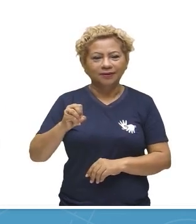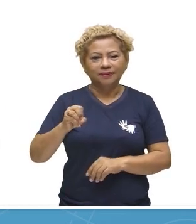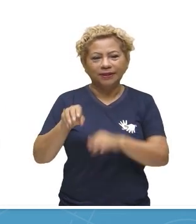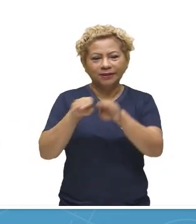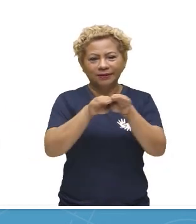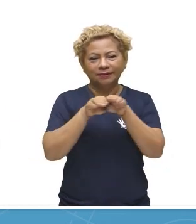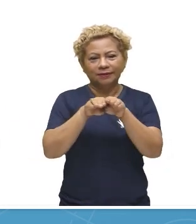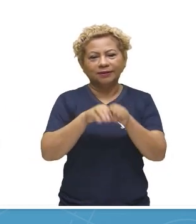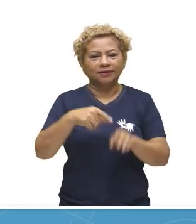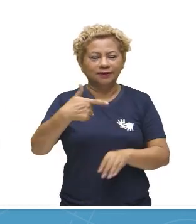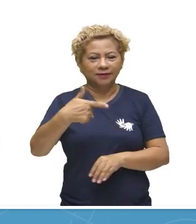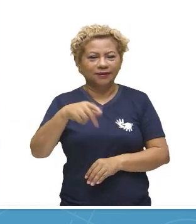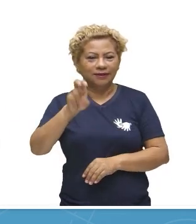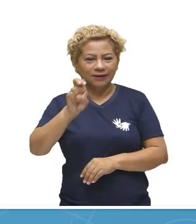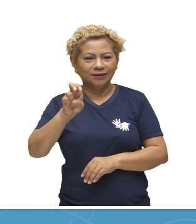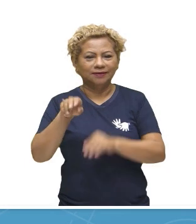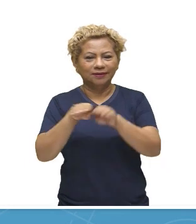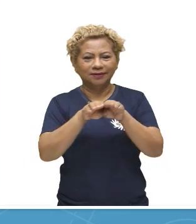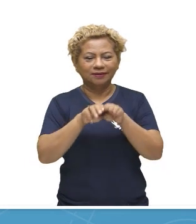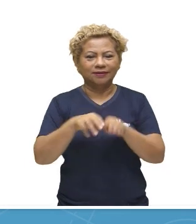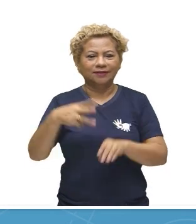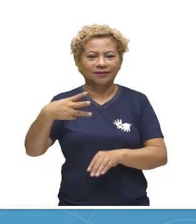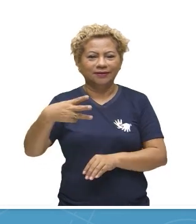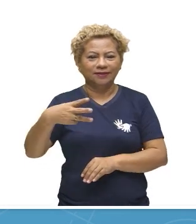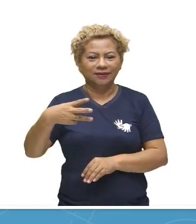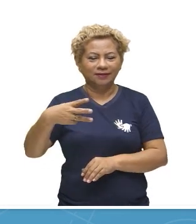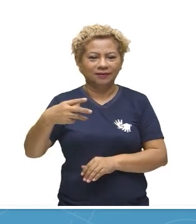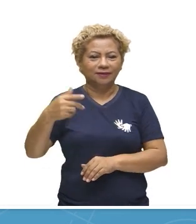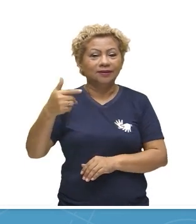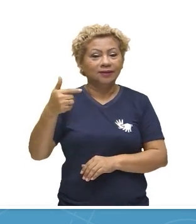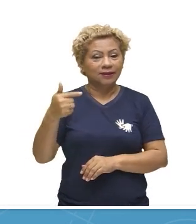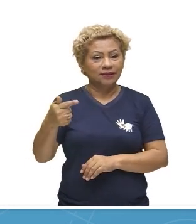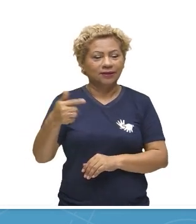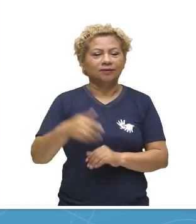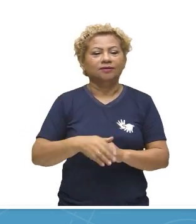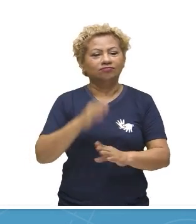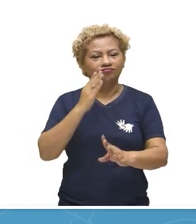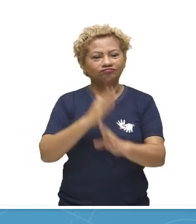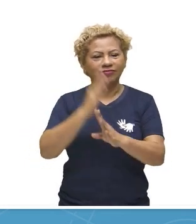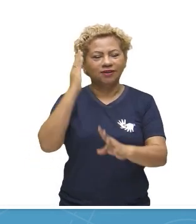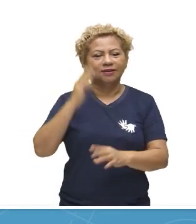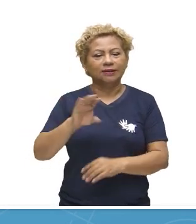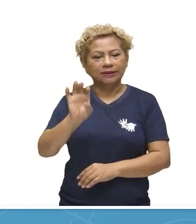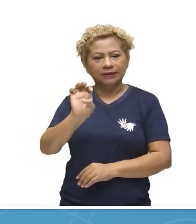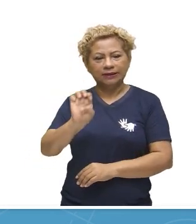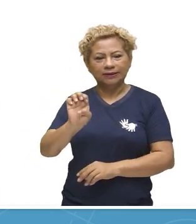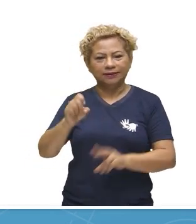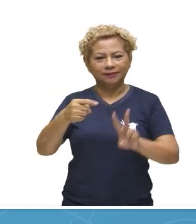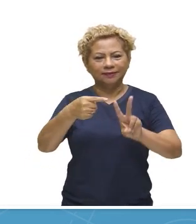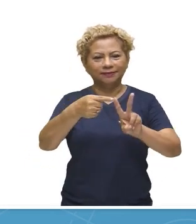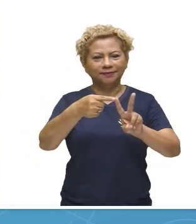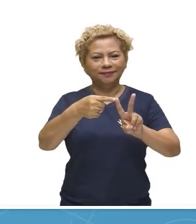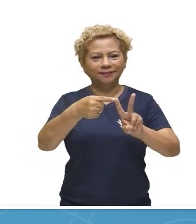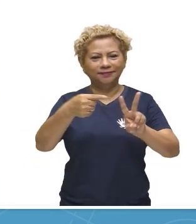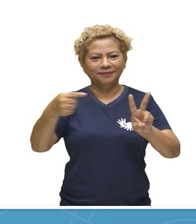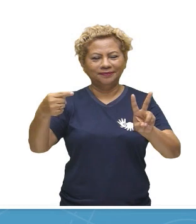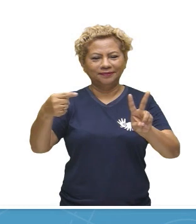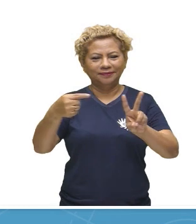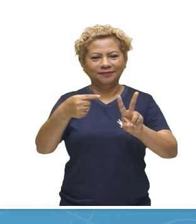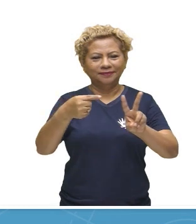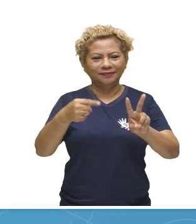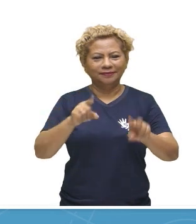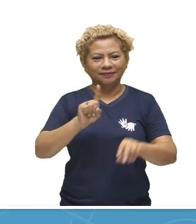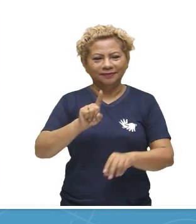quadrada. E no último exemplo, raiz quadrada de 1764, eu tenho aqui